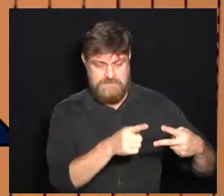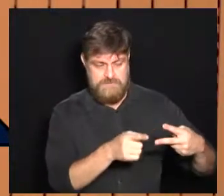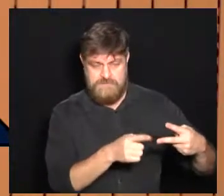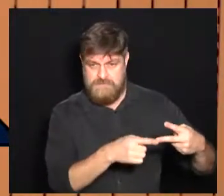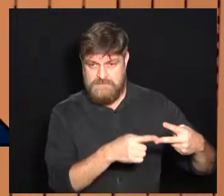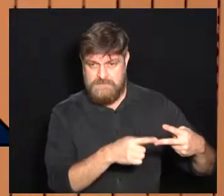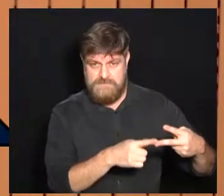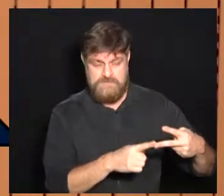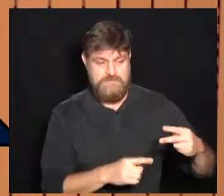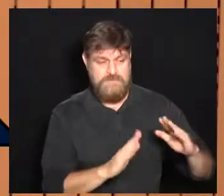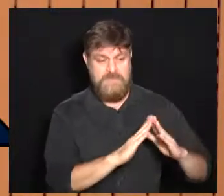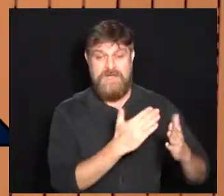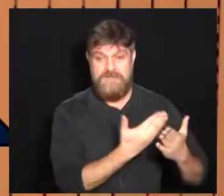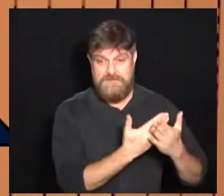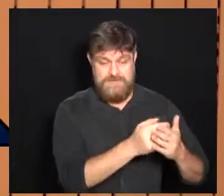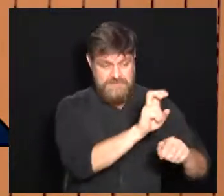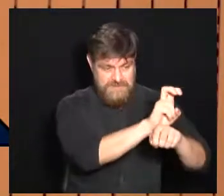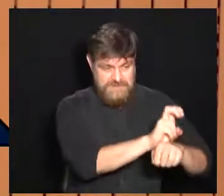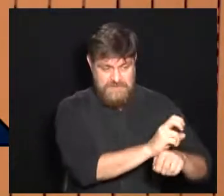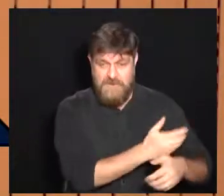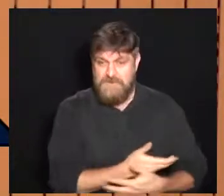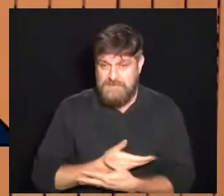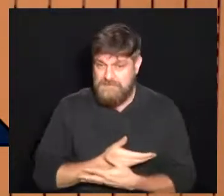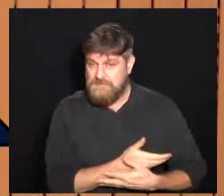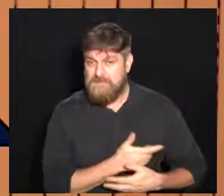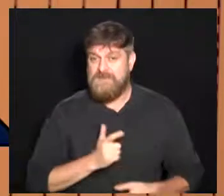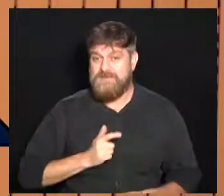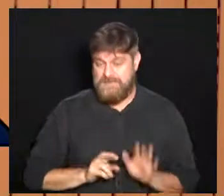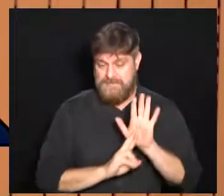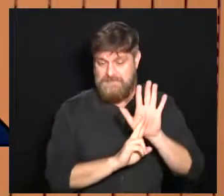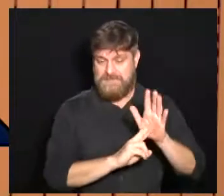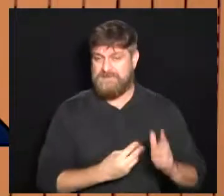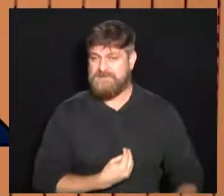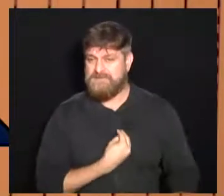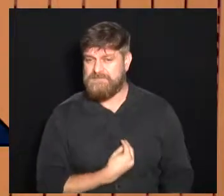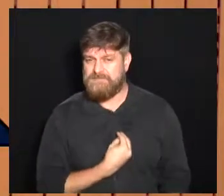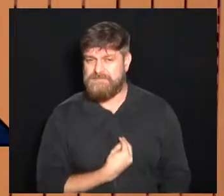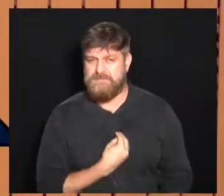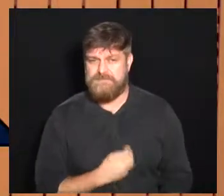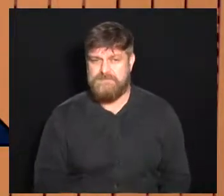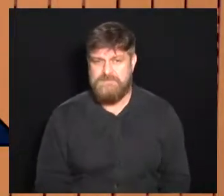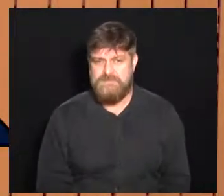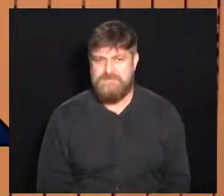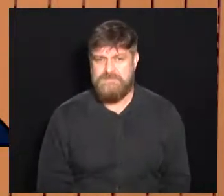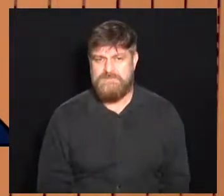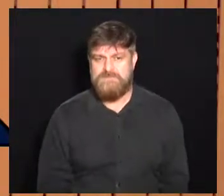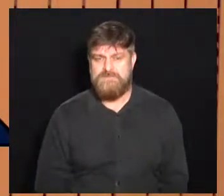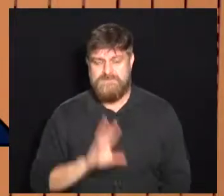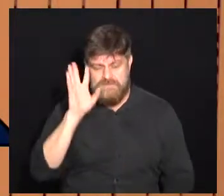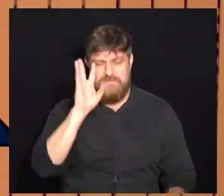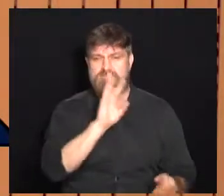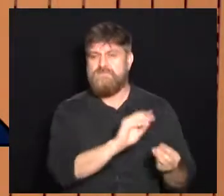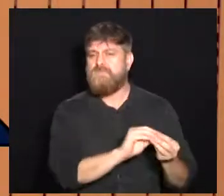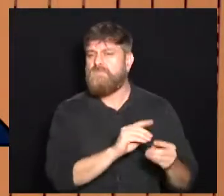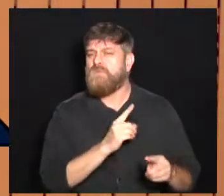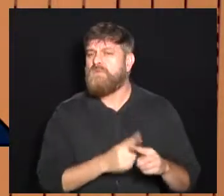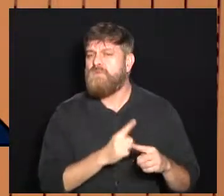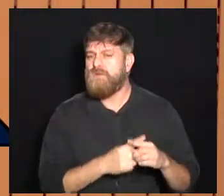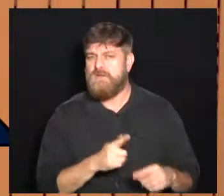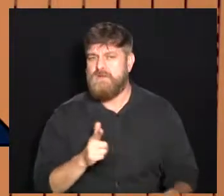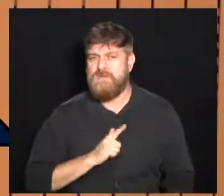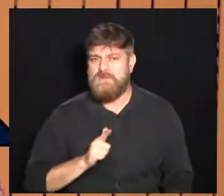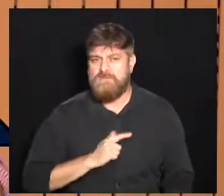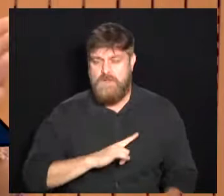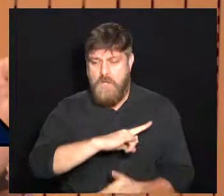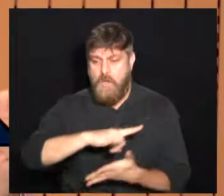SEI Reverendo Dr. Bernard Johnson, que estão aqui, que é resultado do quê? De quebra